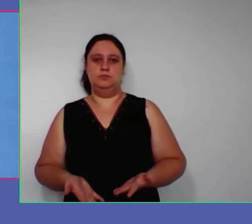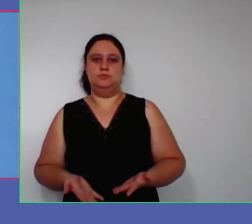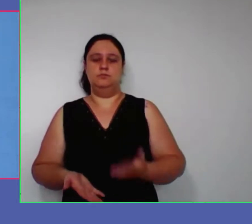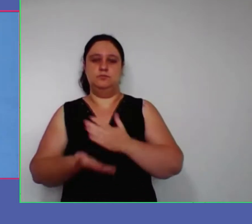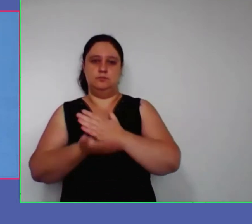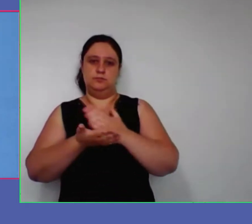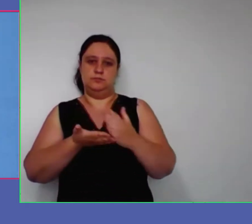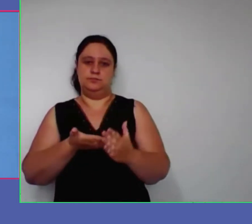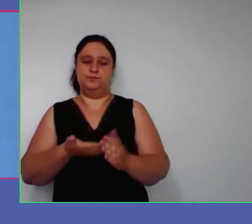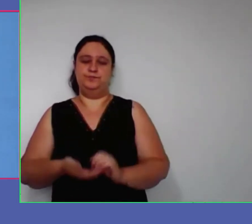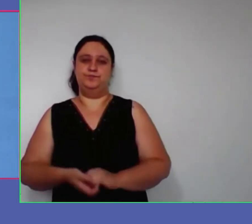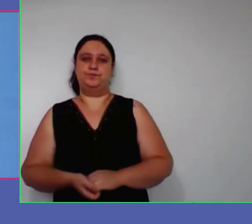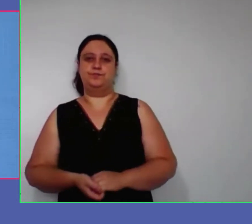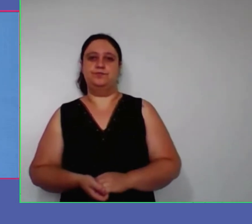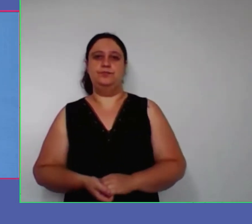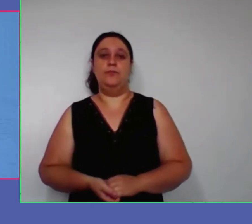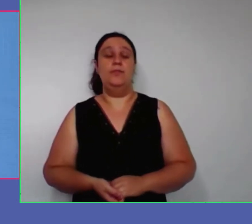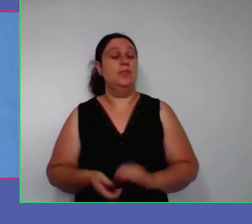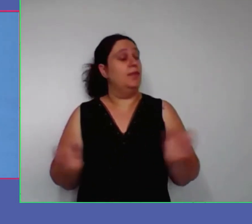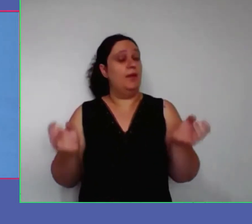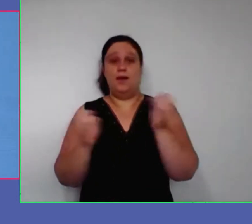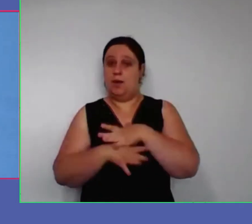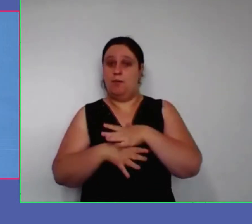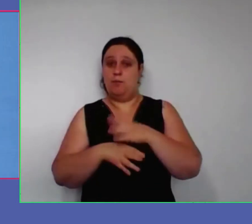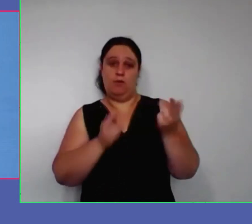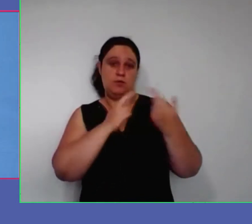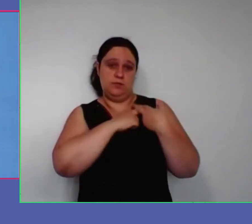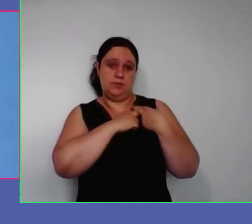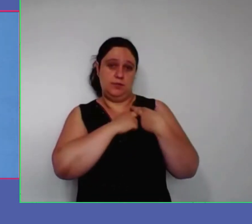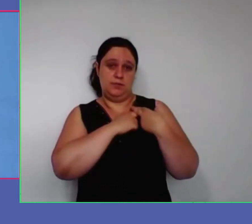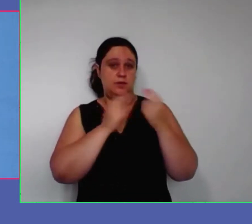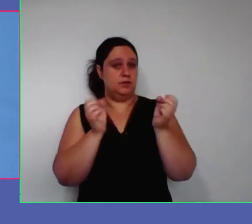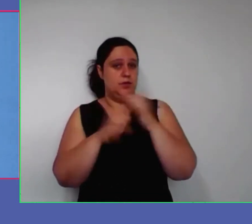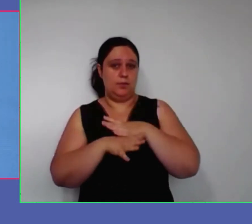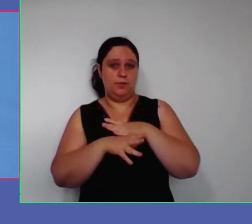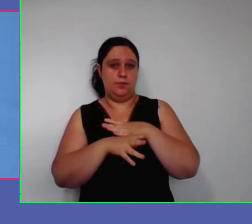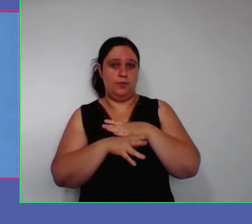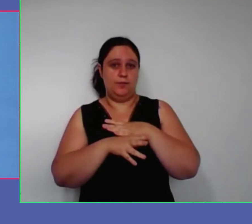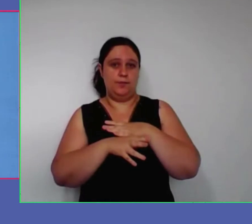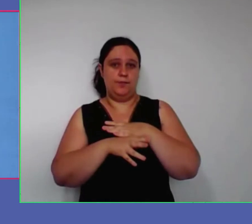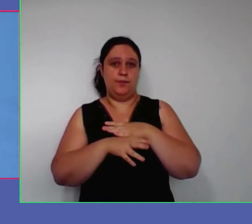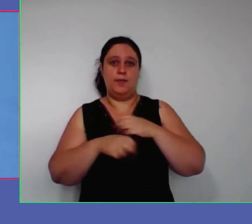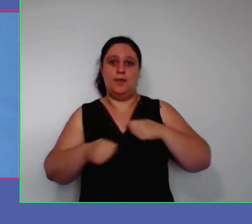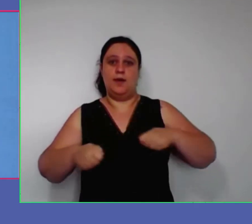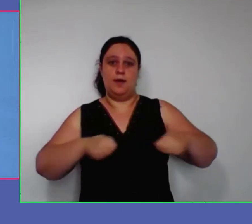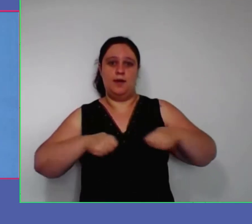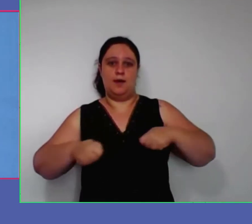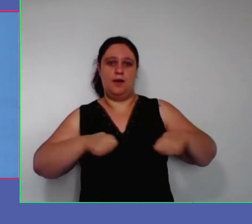terminou a sua tarefa. Atos capítulo 13,